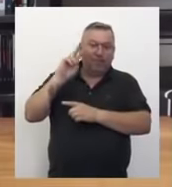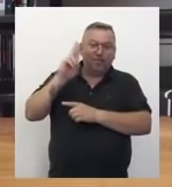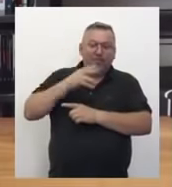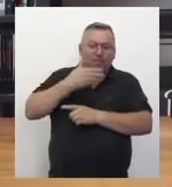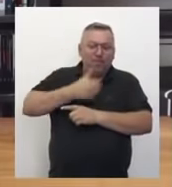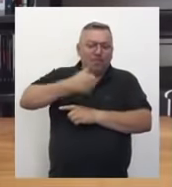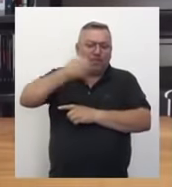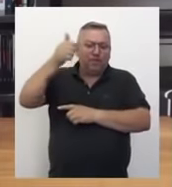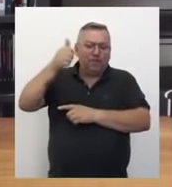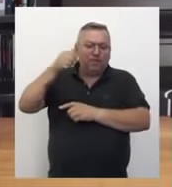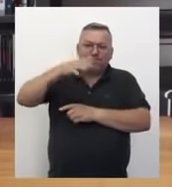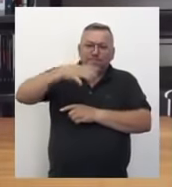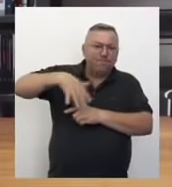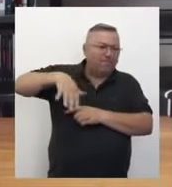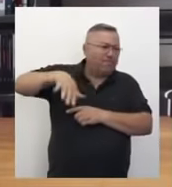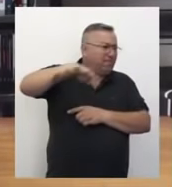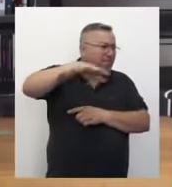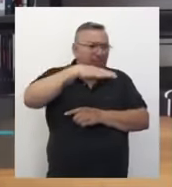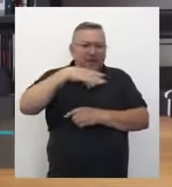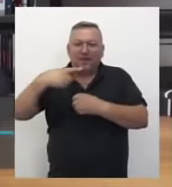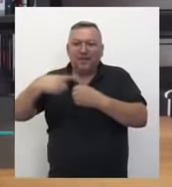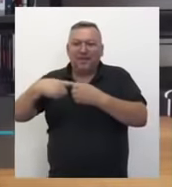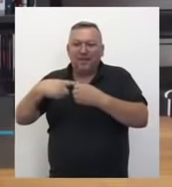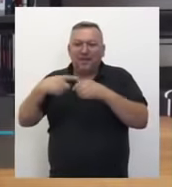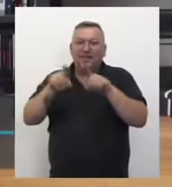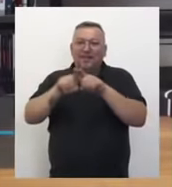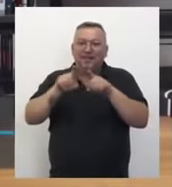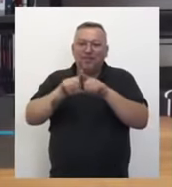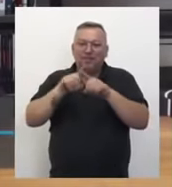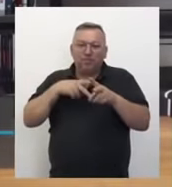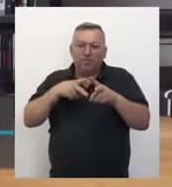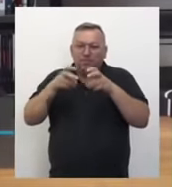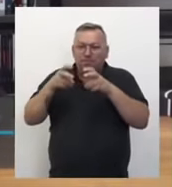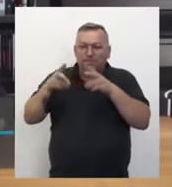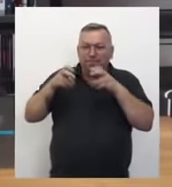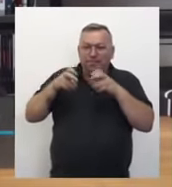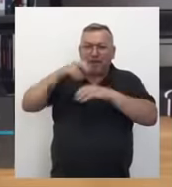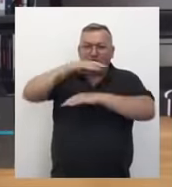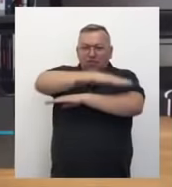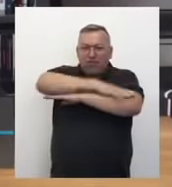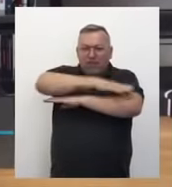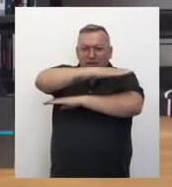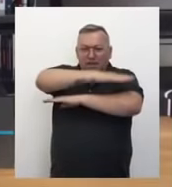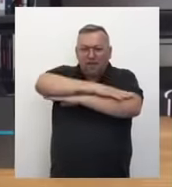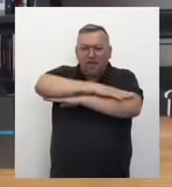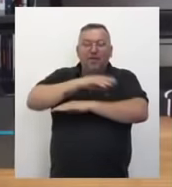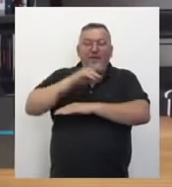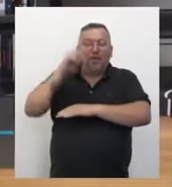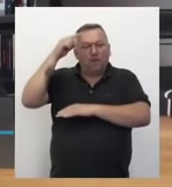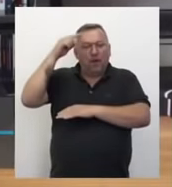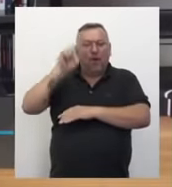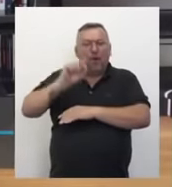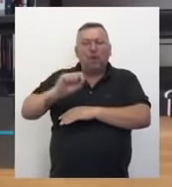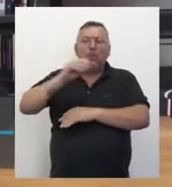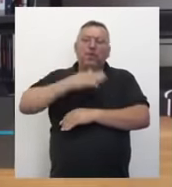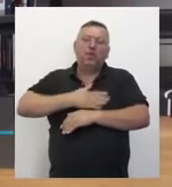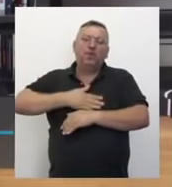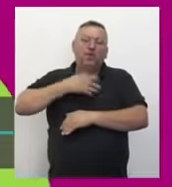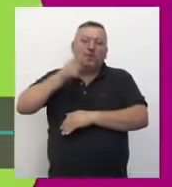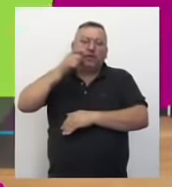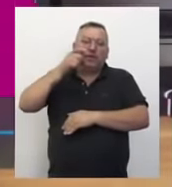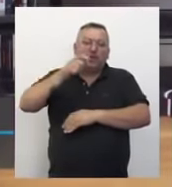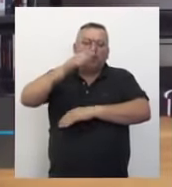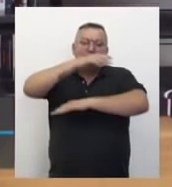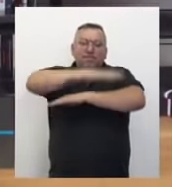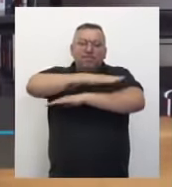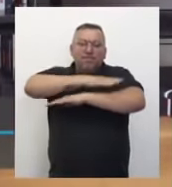nosso entorno, a nossa cidade e hackeamos a nossa janela, pensando no que gostaríamos de ver através